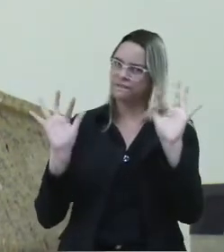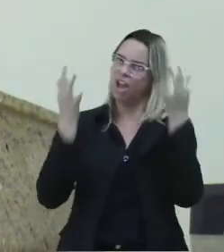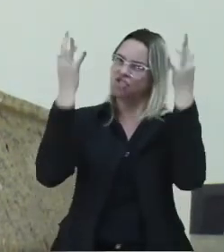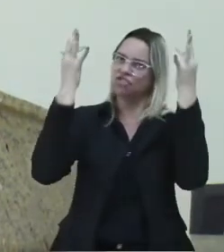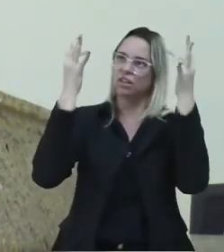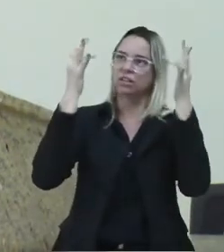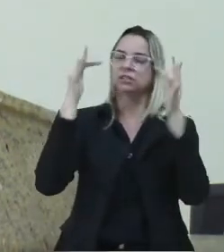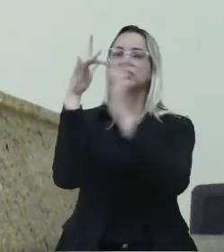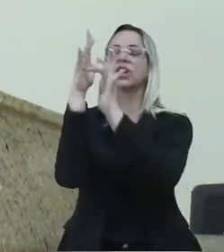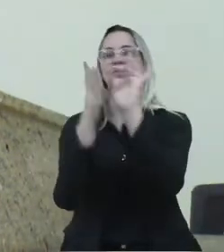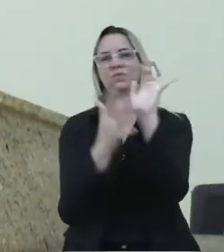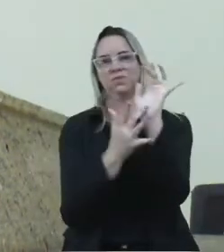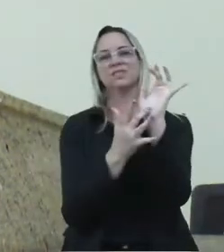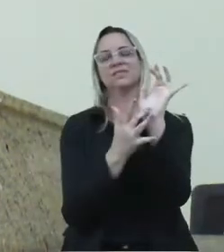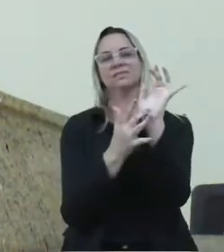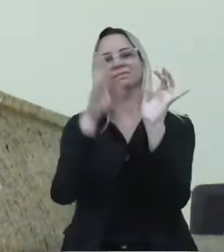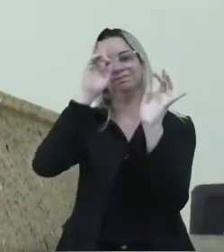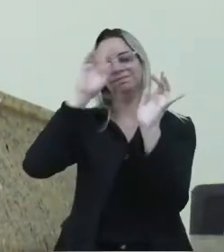Né? Quero